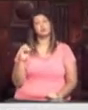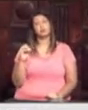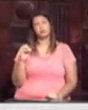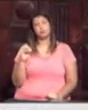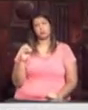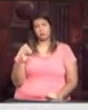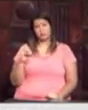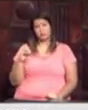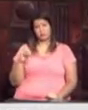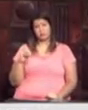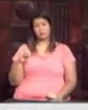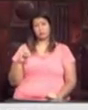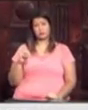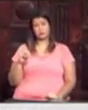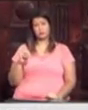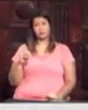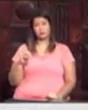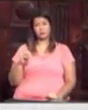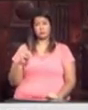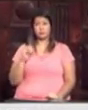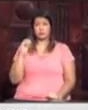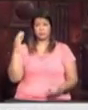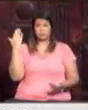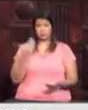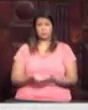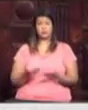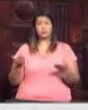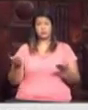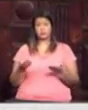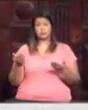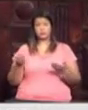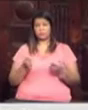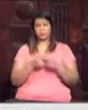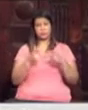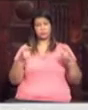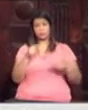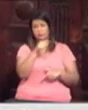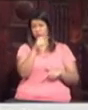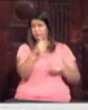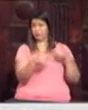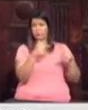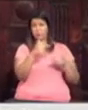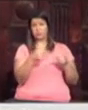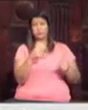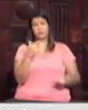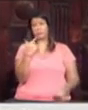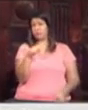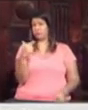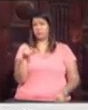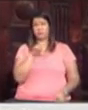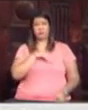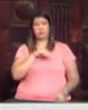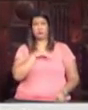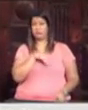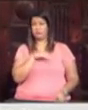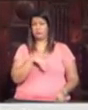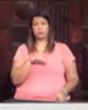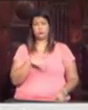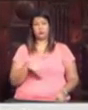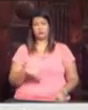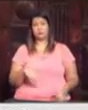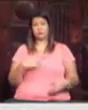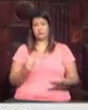29 de março e até hoje boa parte dos servidores públicos não receberam os seus